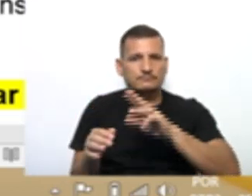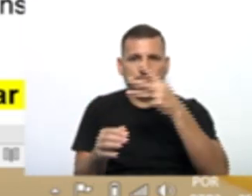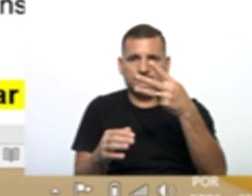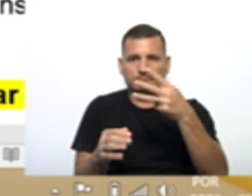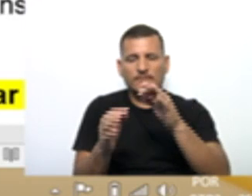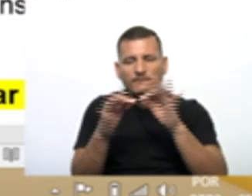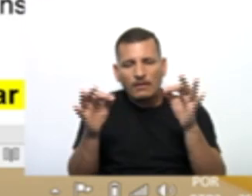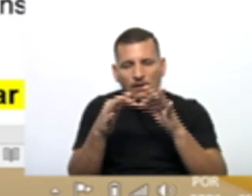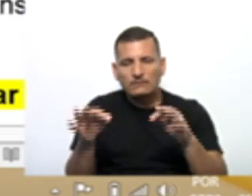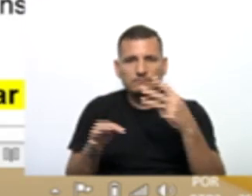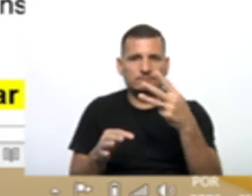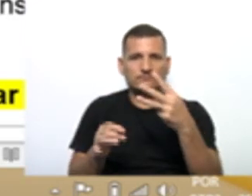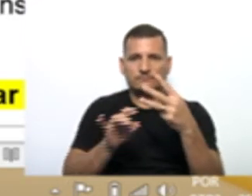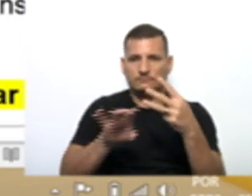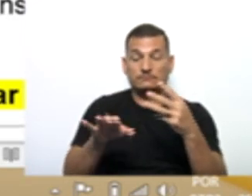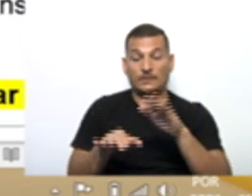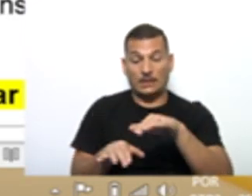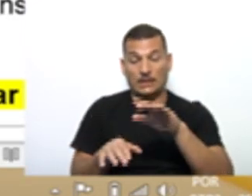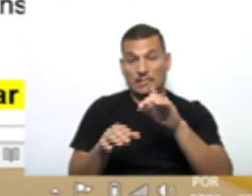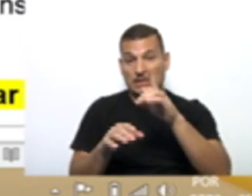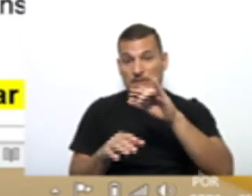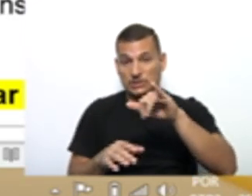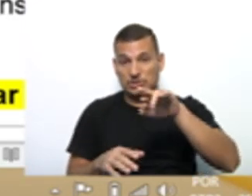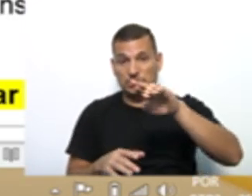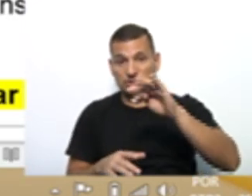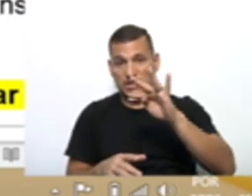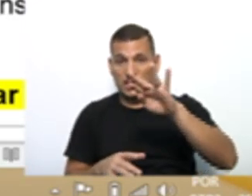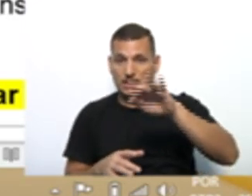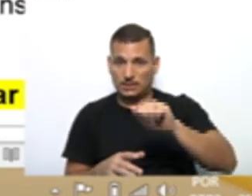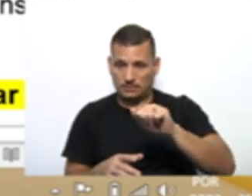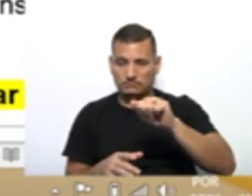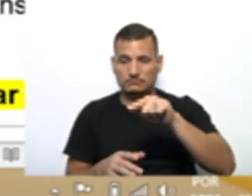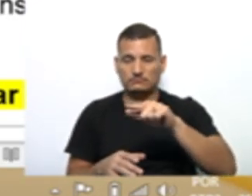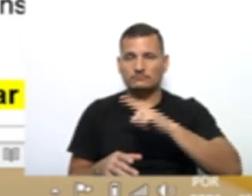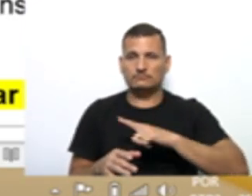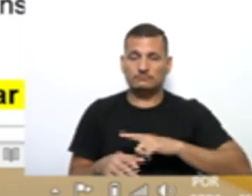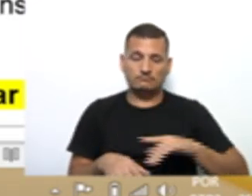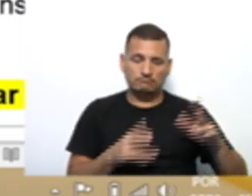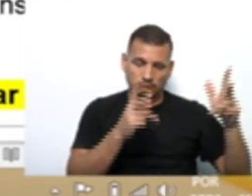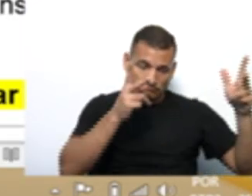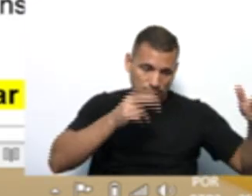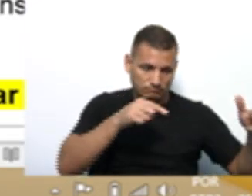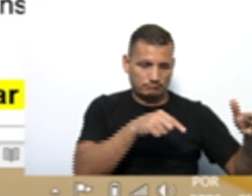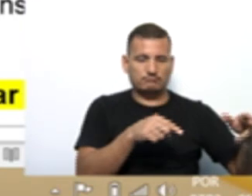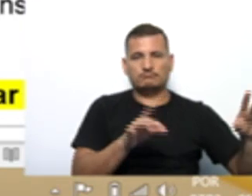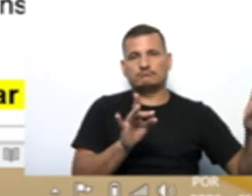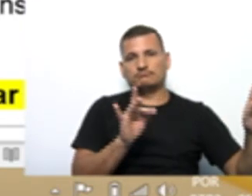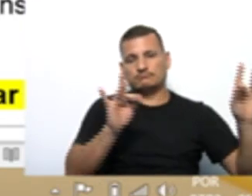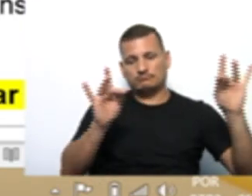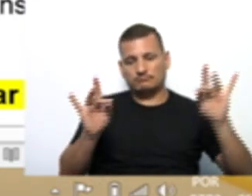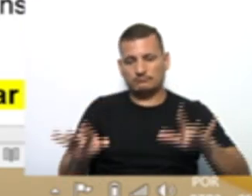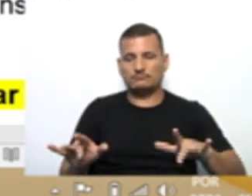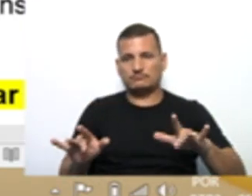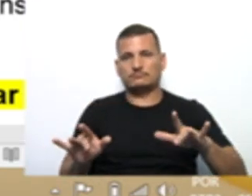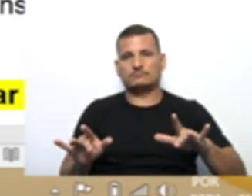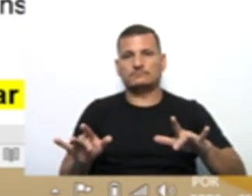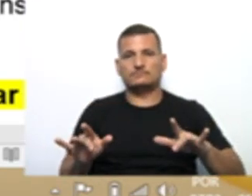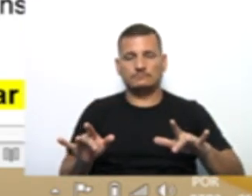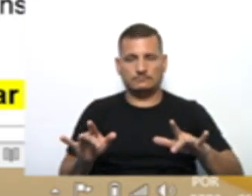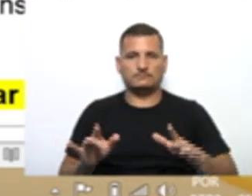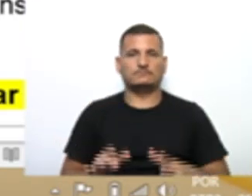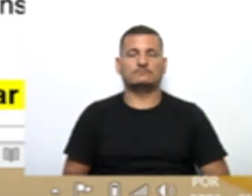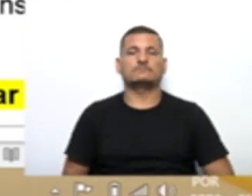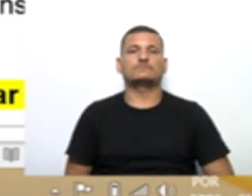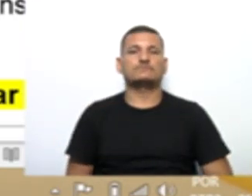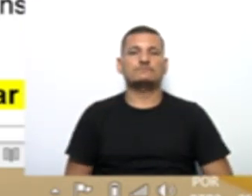uma citação direta, onde eu trago texto escrito exatamente como foi ou exatamente